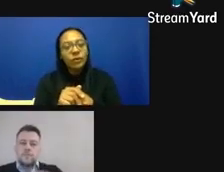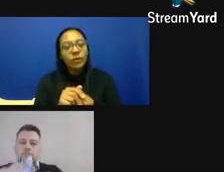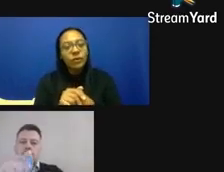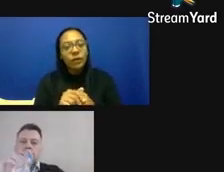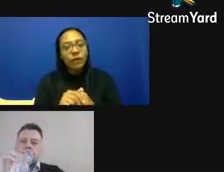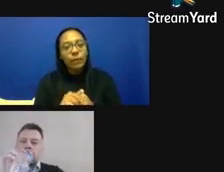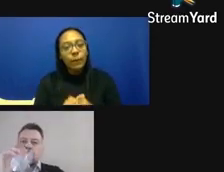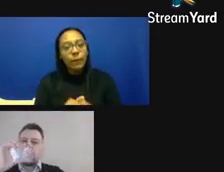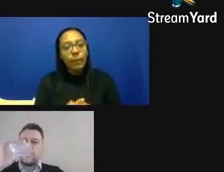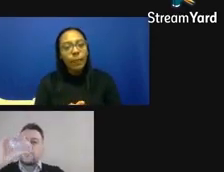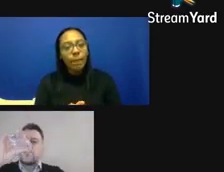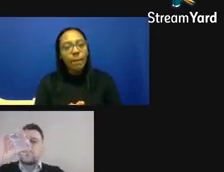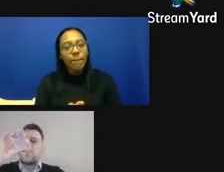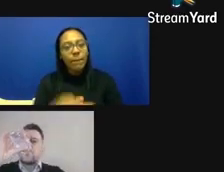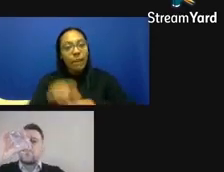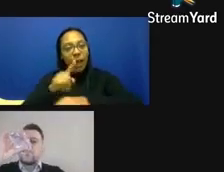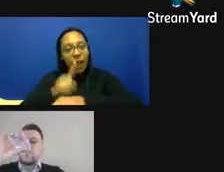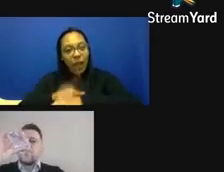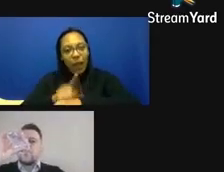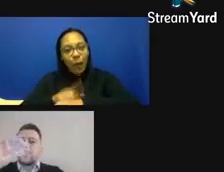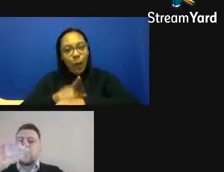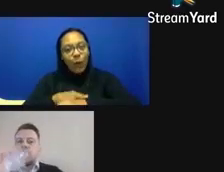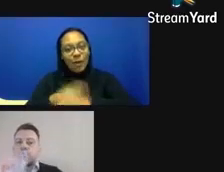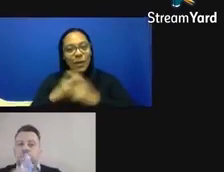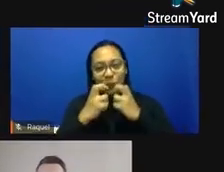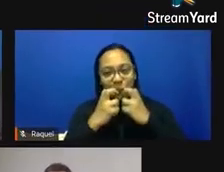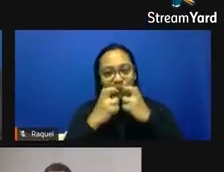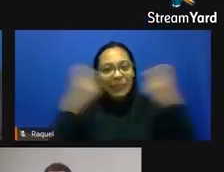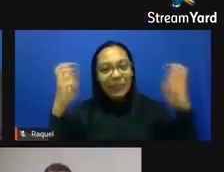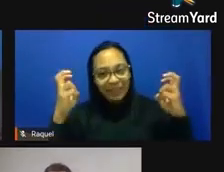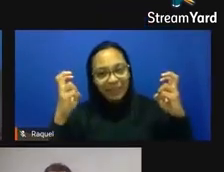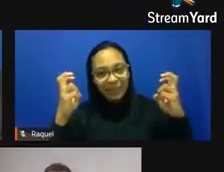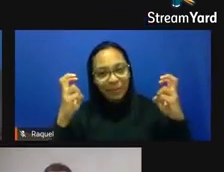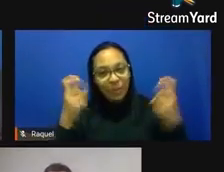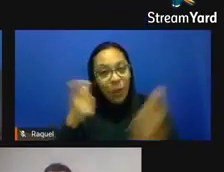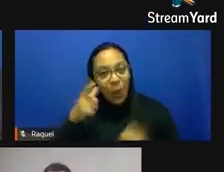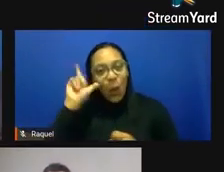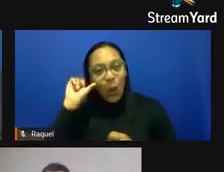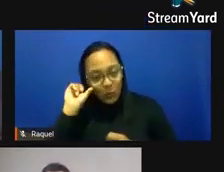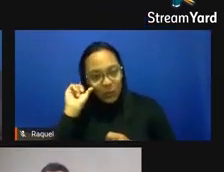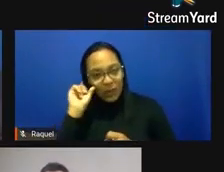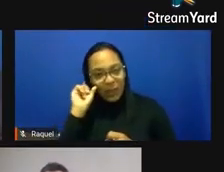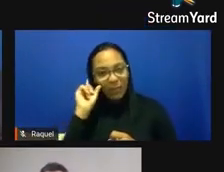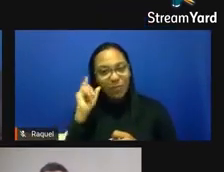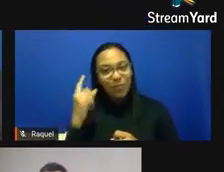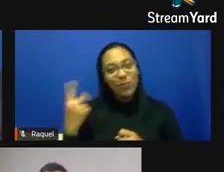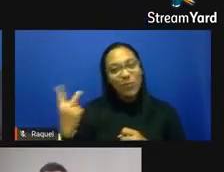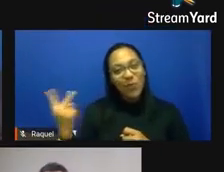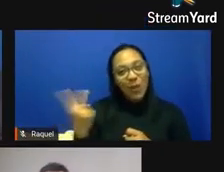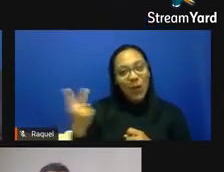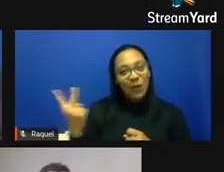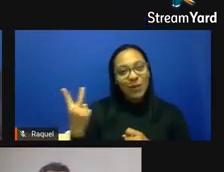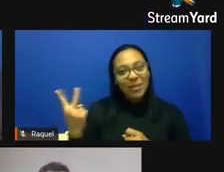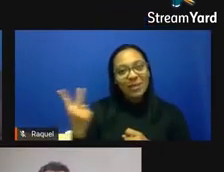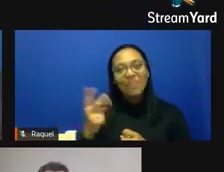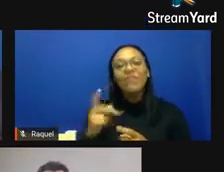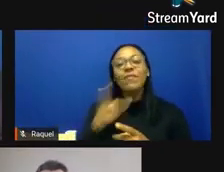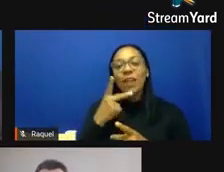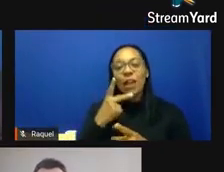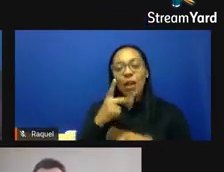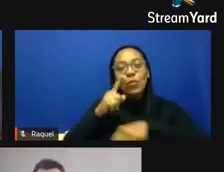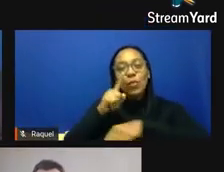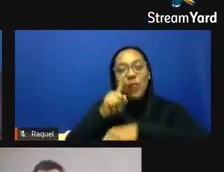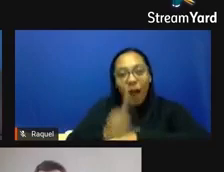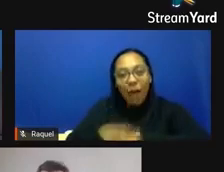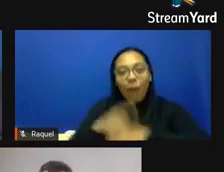que a hora do grito. Ontem, eu e a Gabriele falamos sobre isso. A hora do grito. Né, o quanto